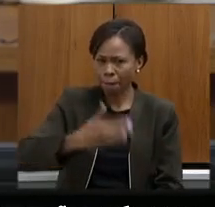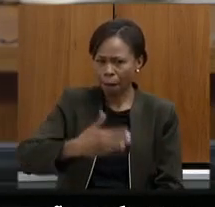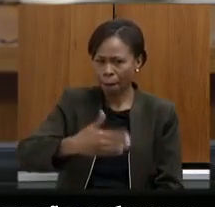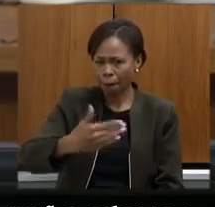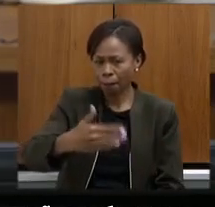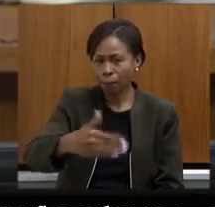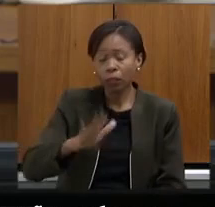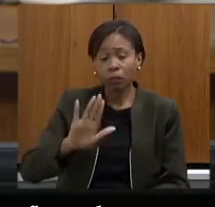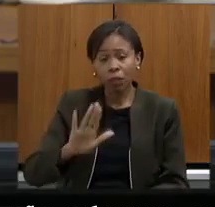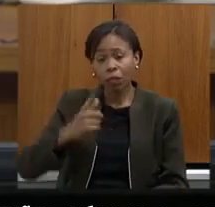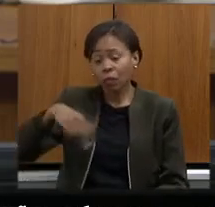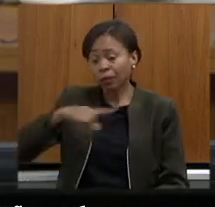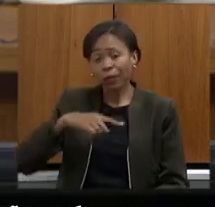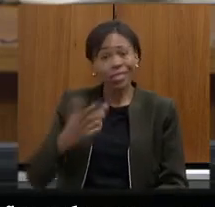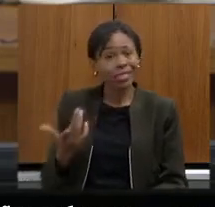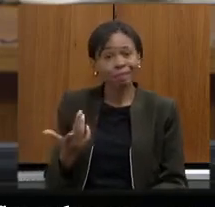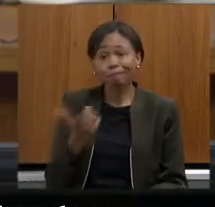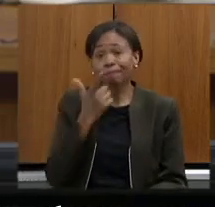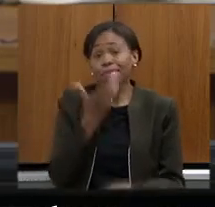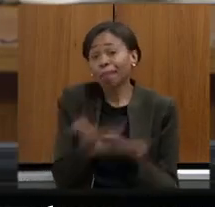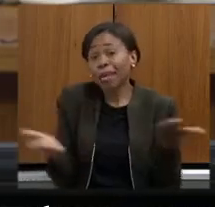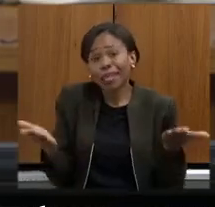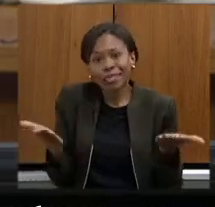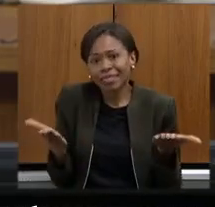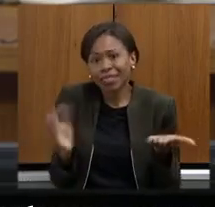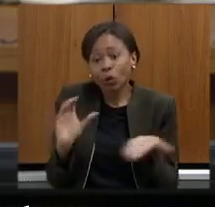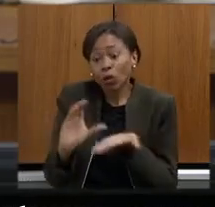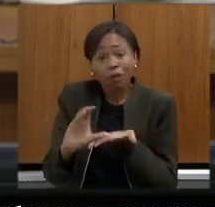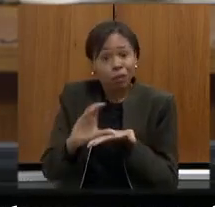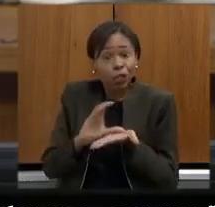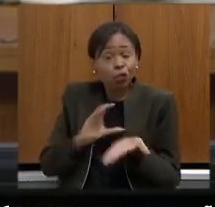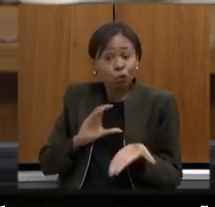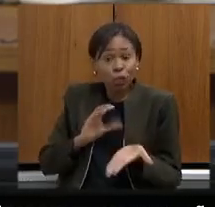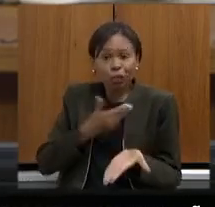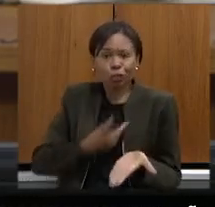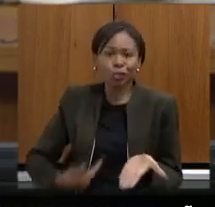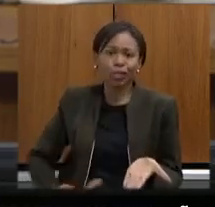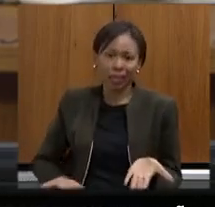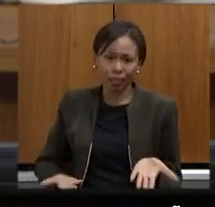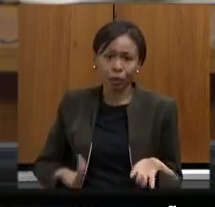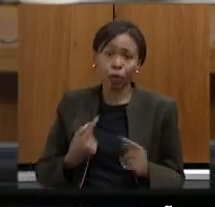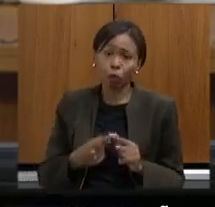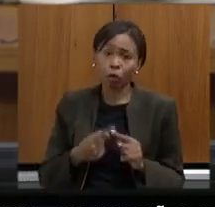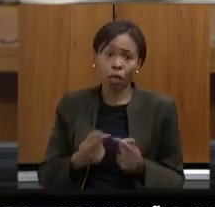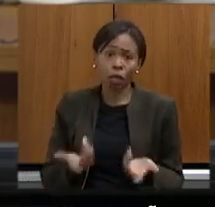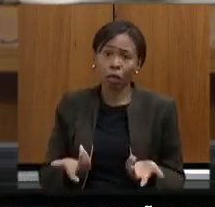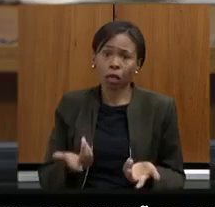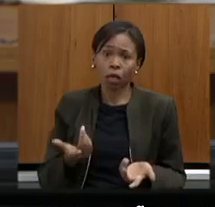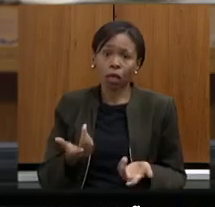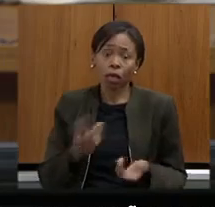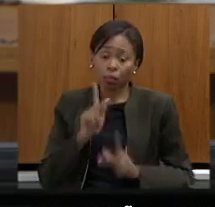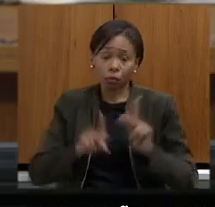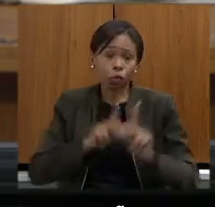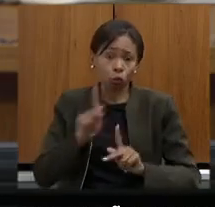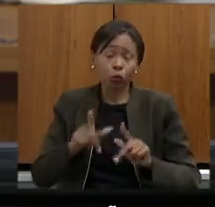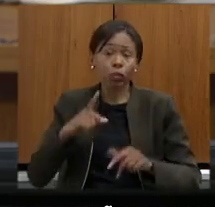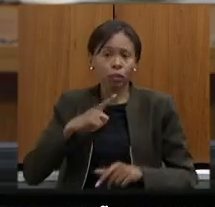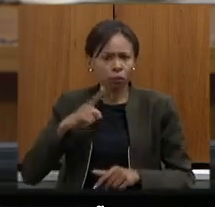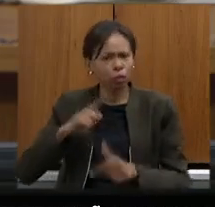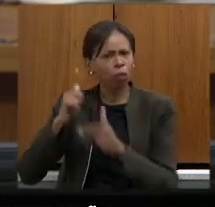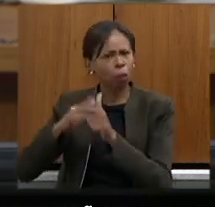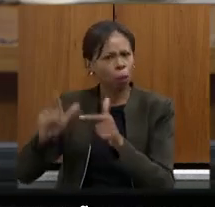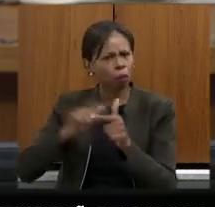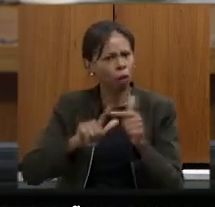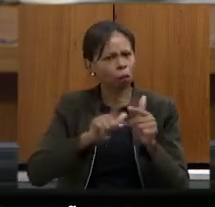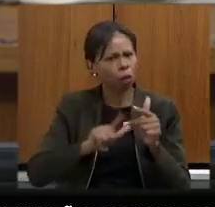a capacidade de investimento do Estado né e várias das demandas que as pessoas têm as pessoas em demandas muito legítimas